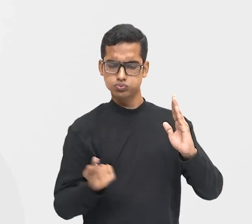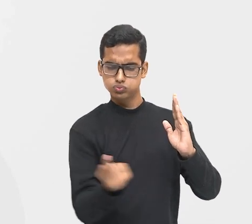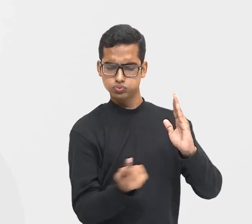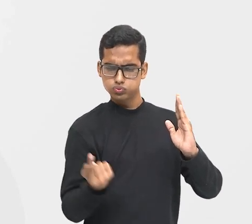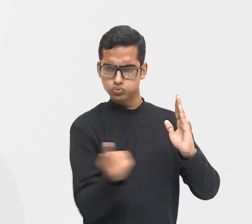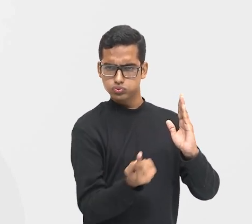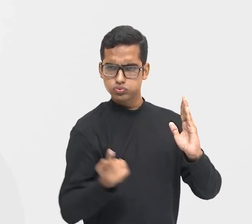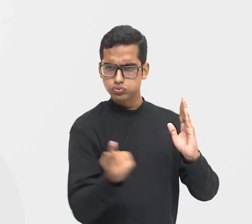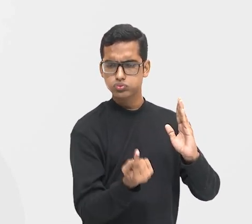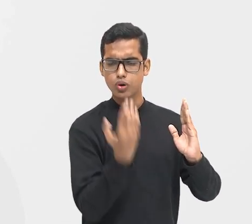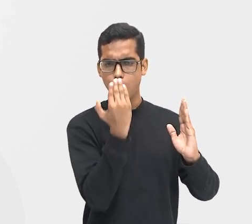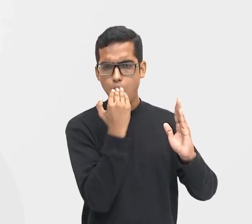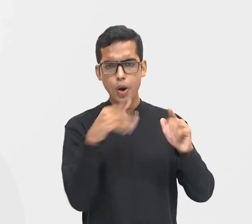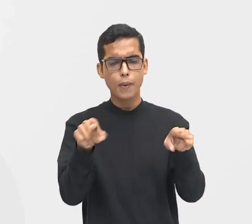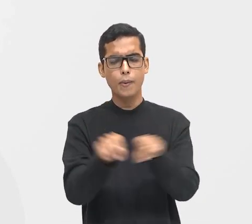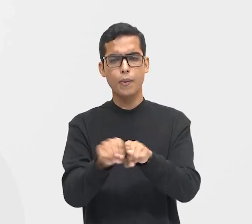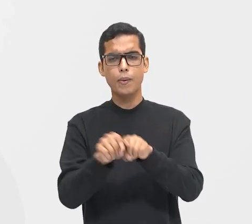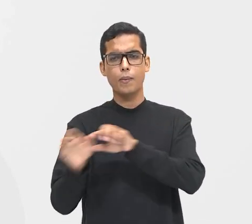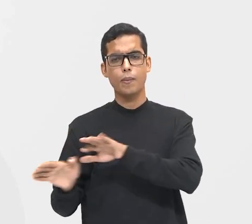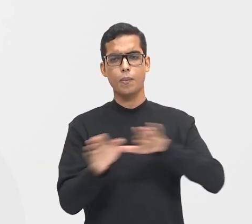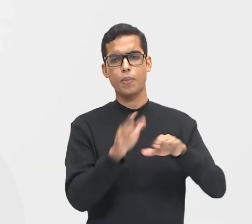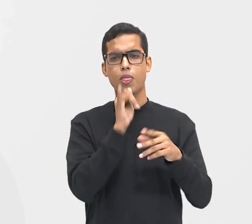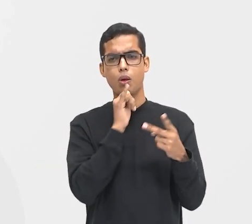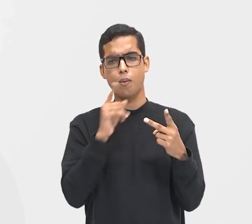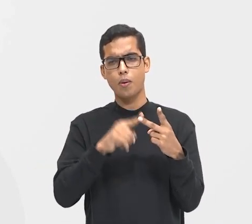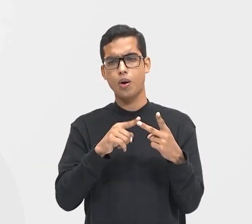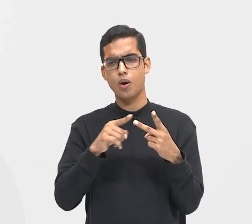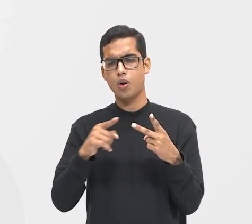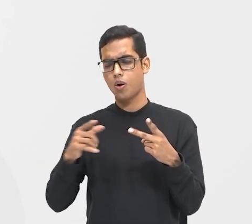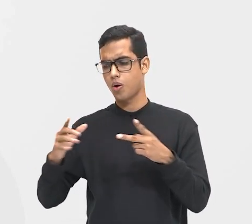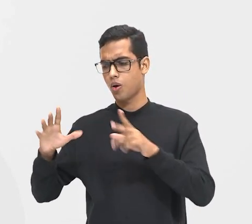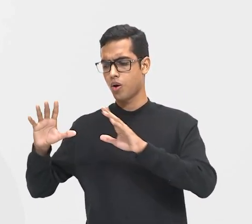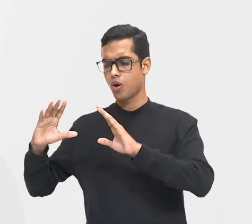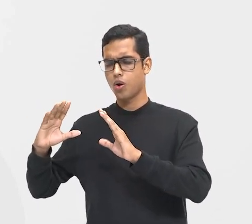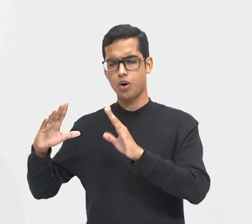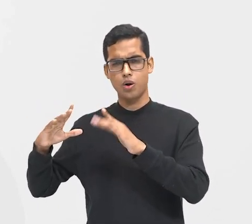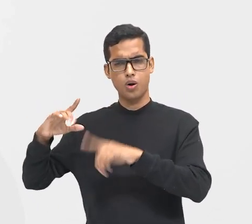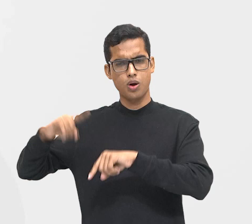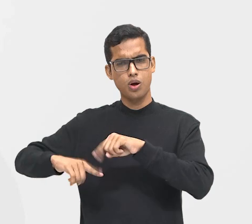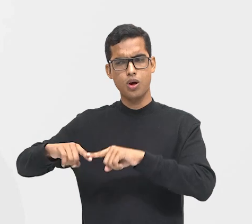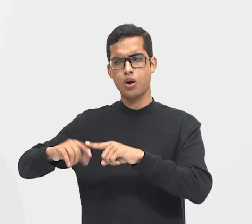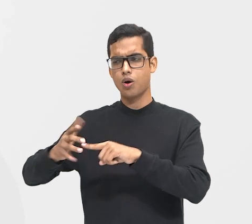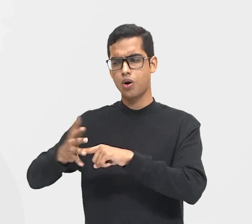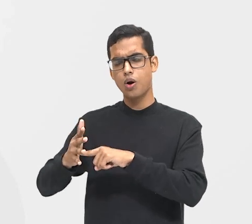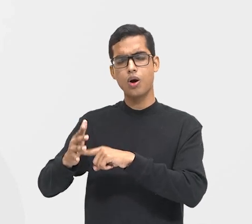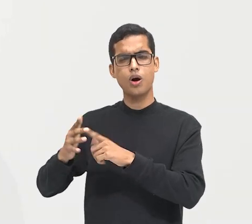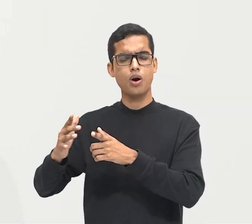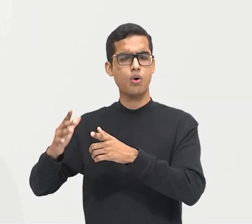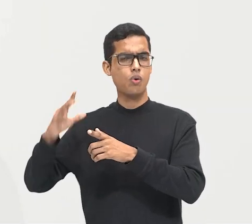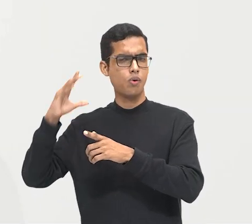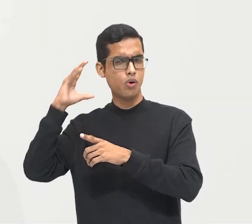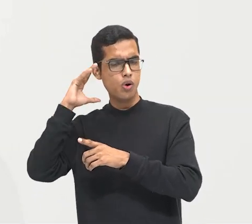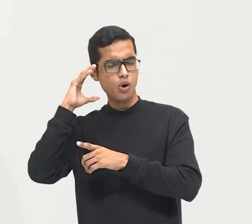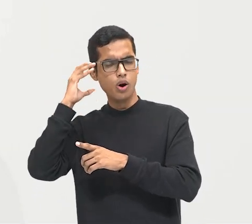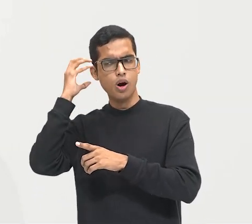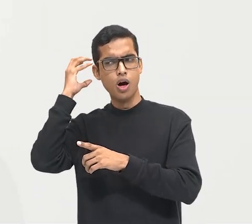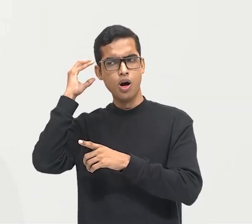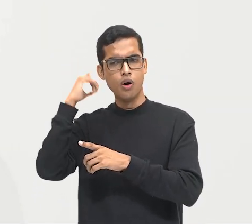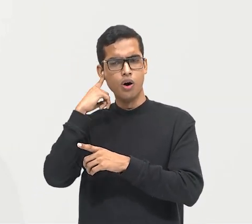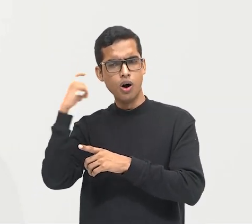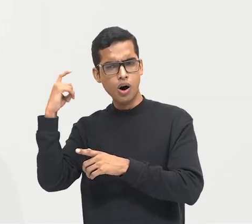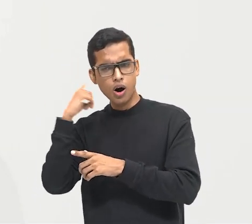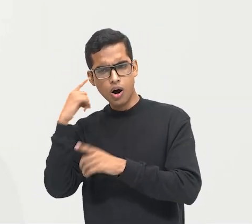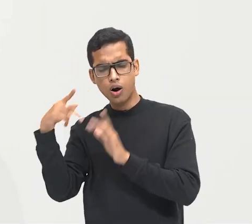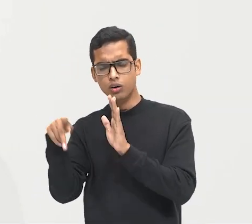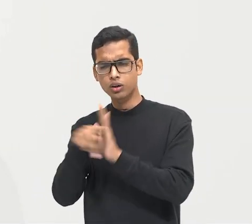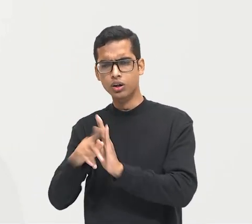alimentos. Nós temos um aparelhinho de som ali dos antigos, né? Hoje em dia a gente quase não vê mais ali, ó. Aqui o micro-ondas, né, que através das